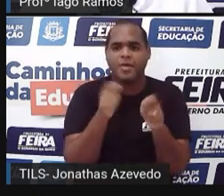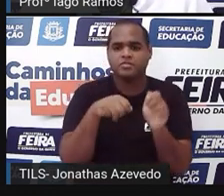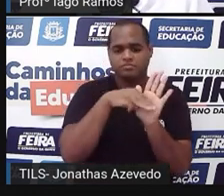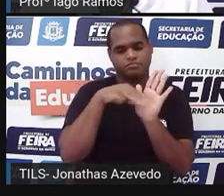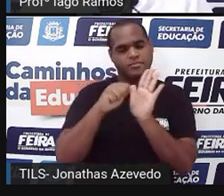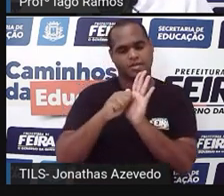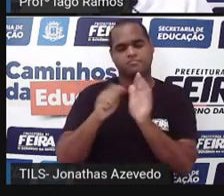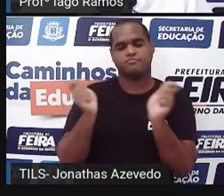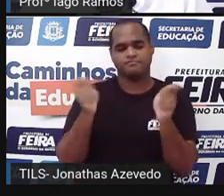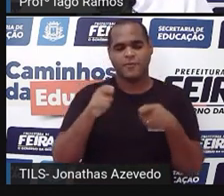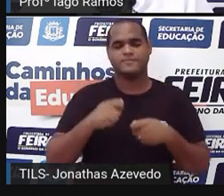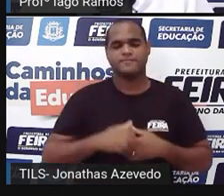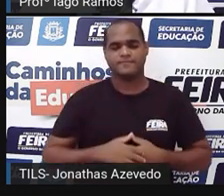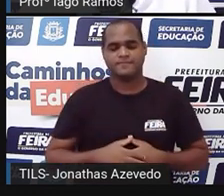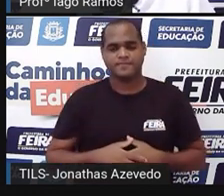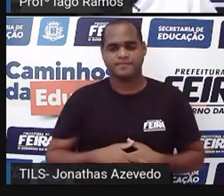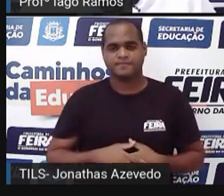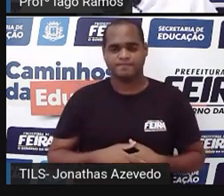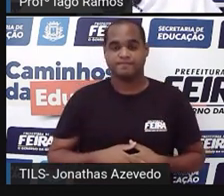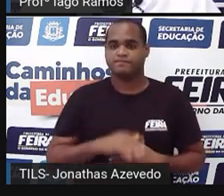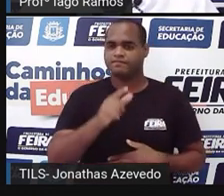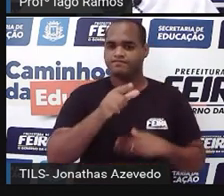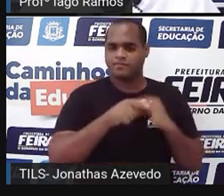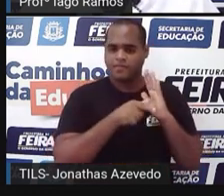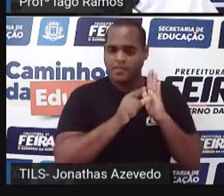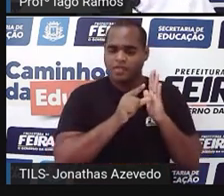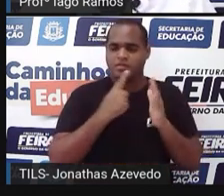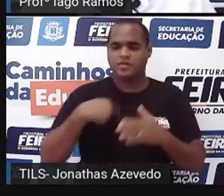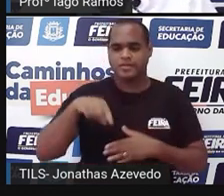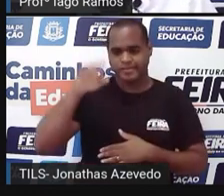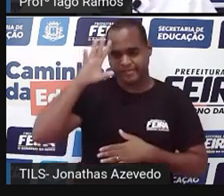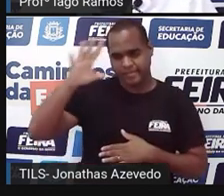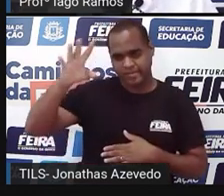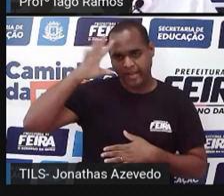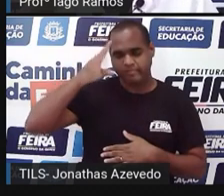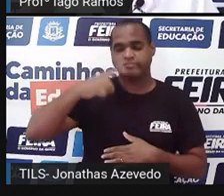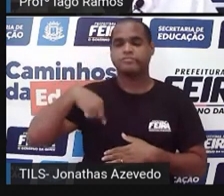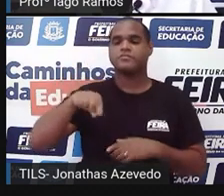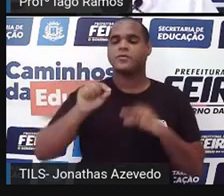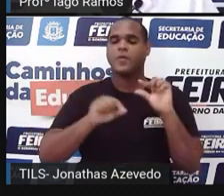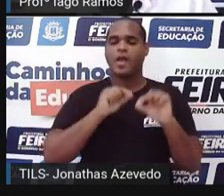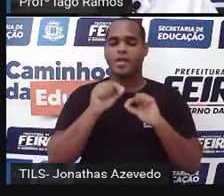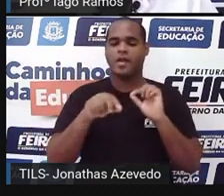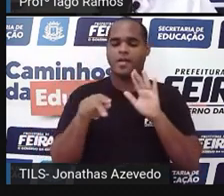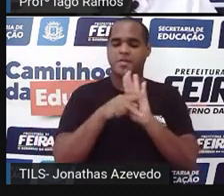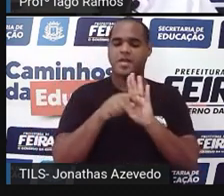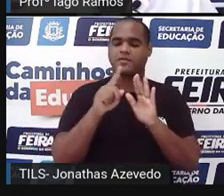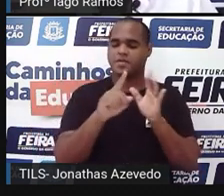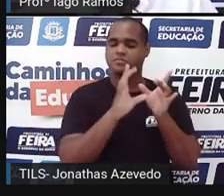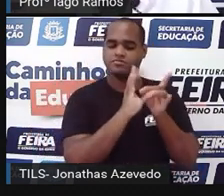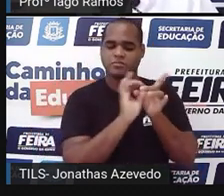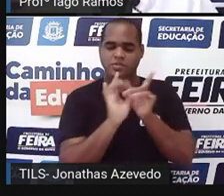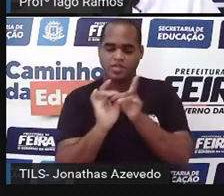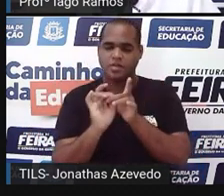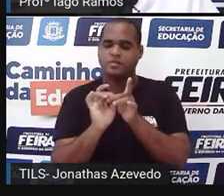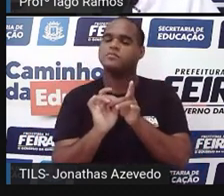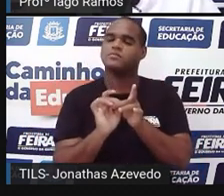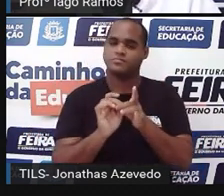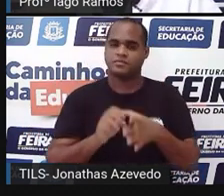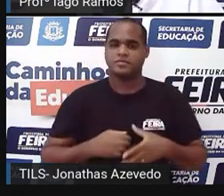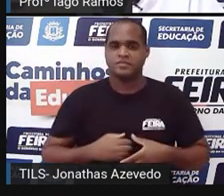média aritmética Tá mas antes de pensar nessa situação que faz parte do seu contexto